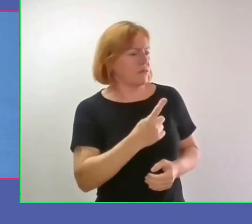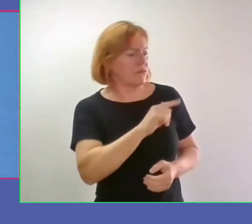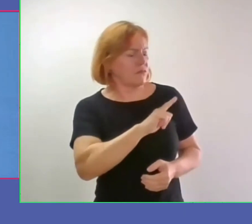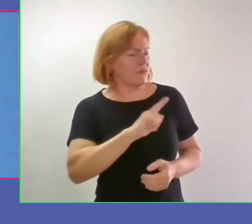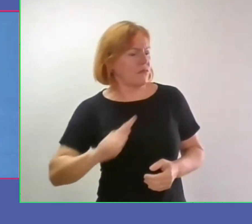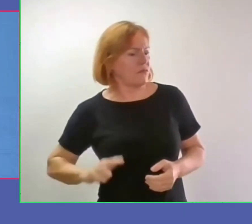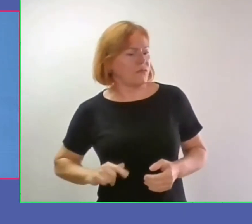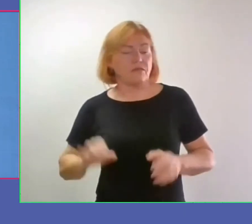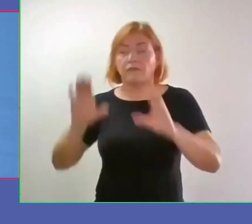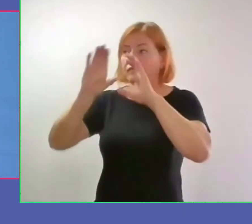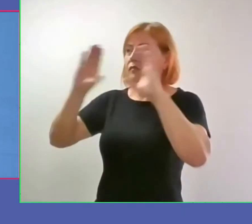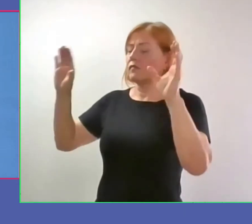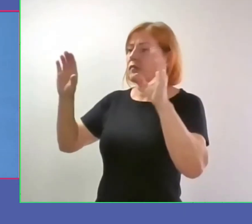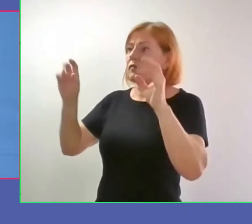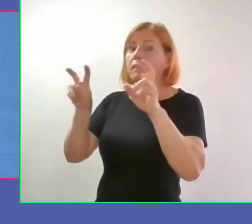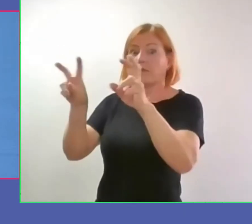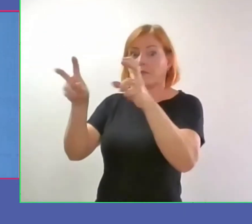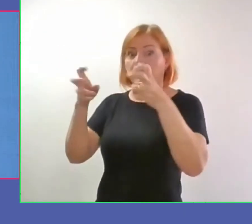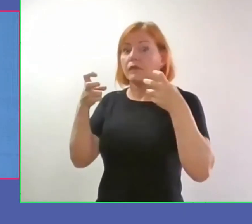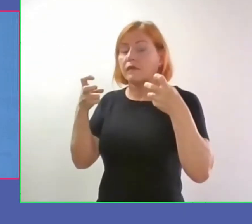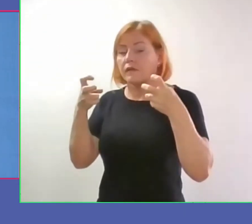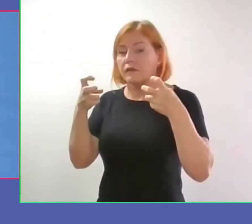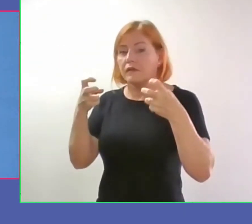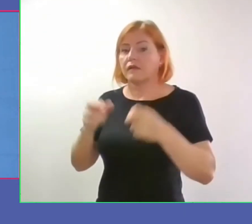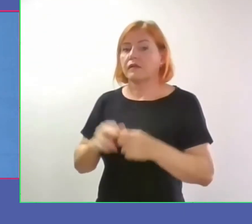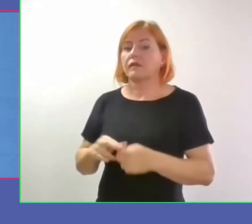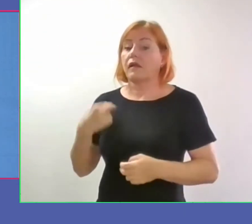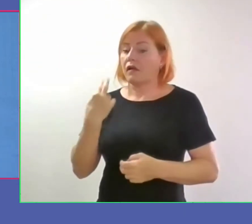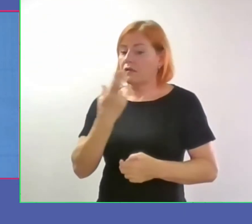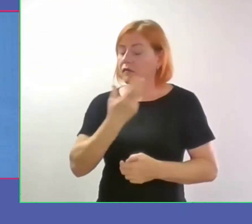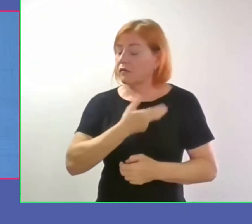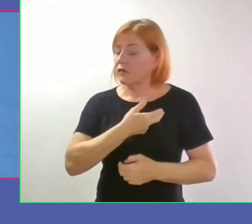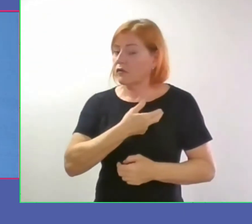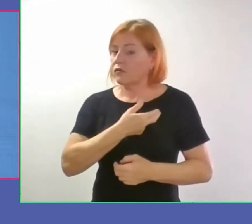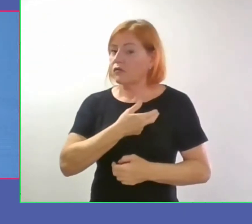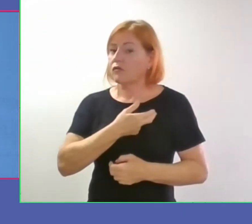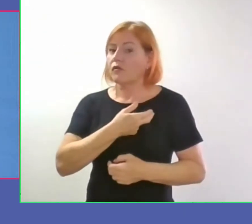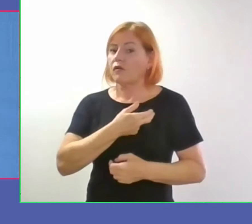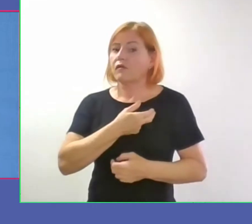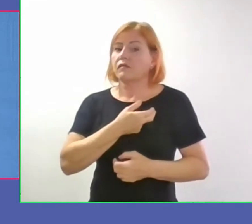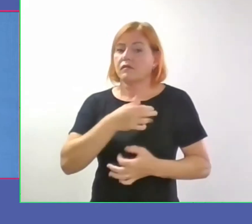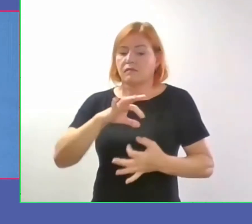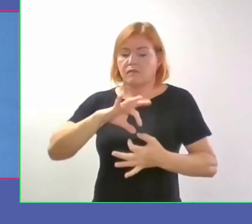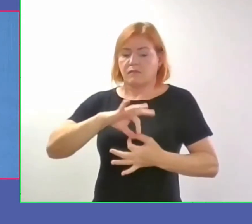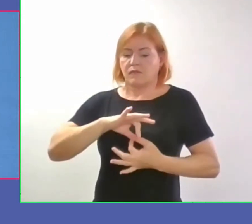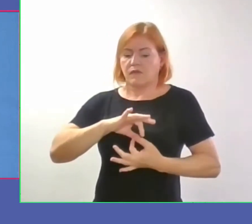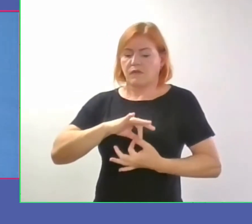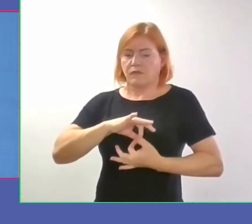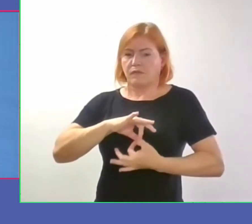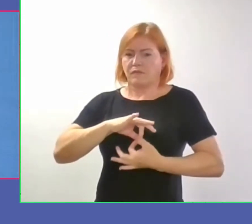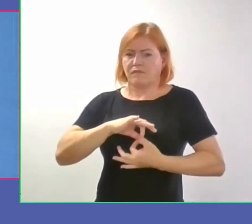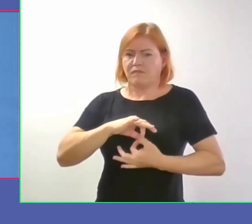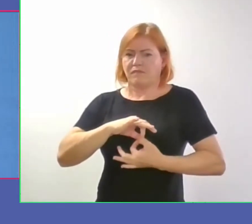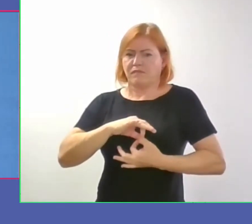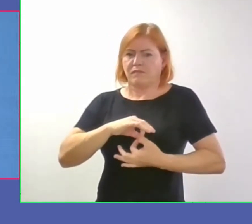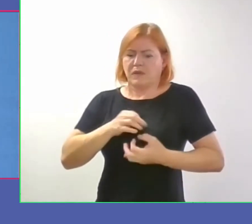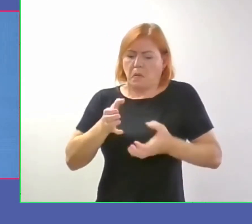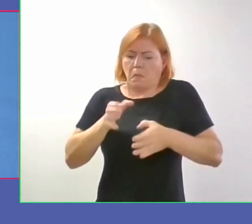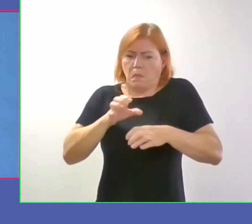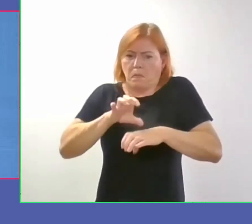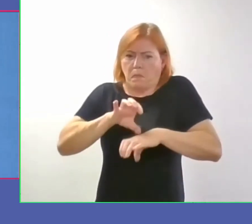devemos atentar: se nós estamos com o espírito esvaziado, se estamos com o espírito humilde,